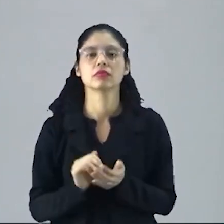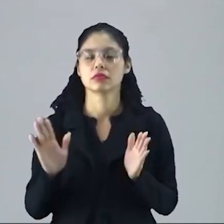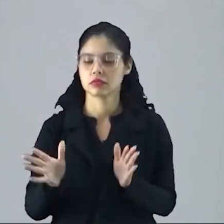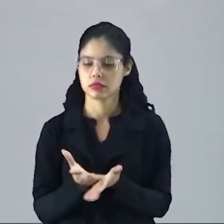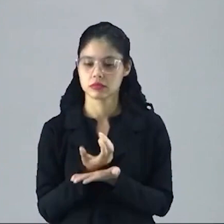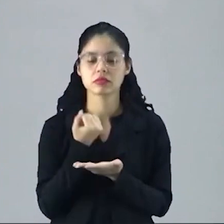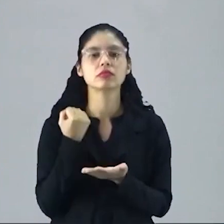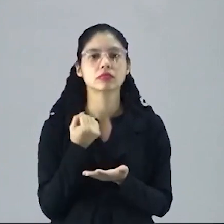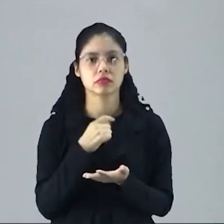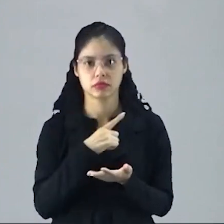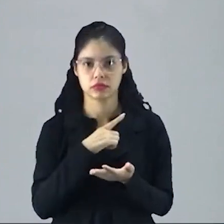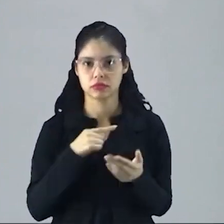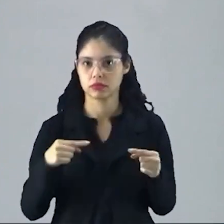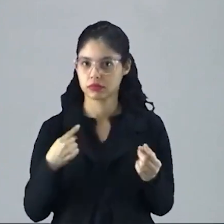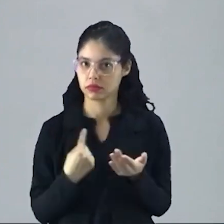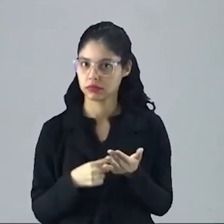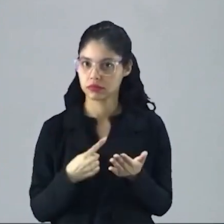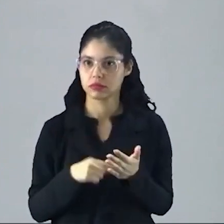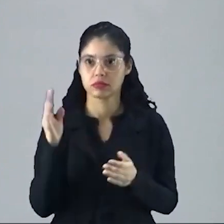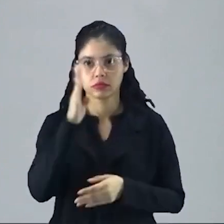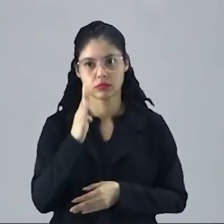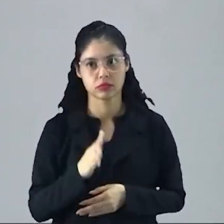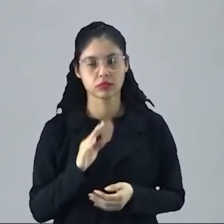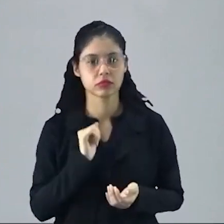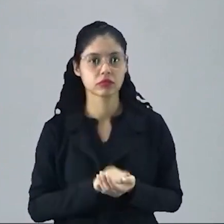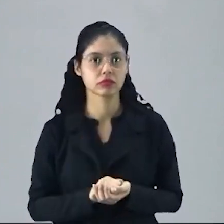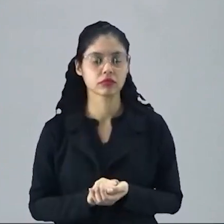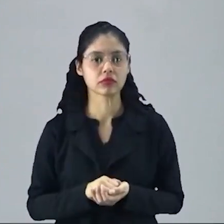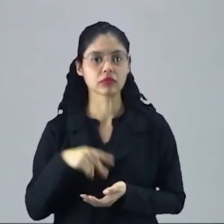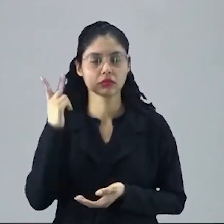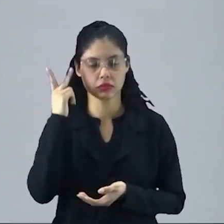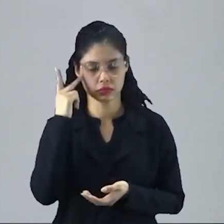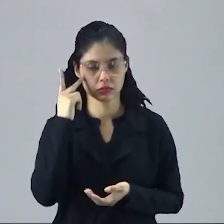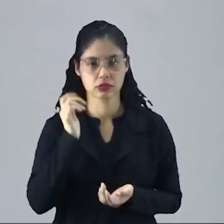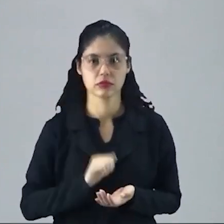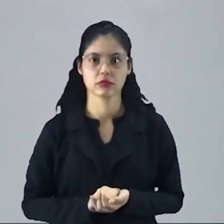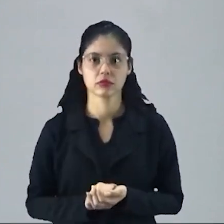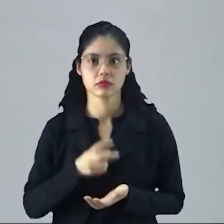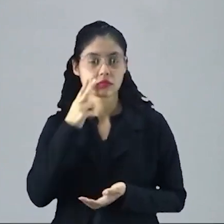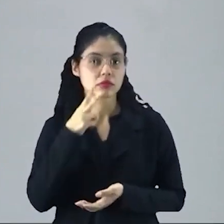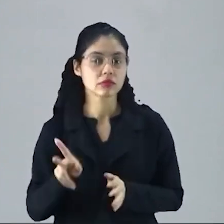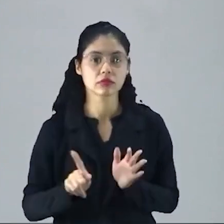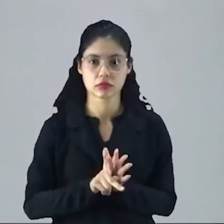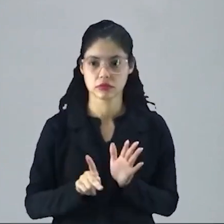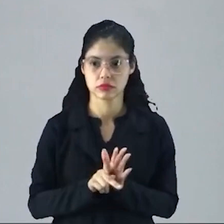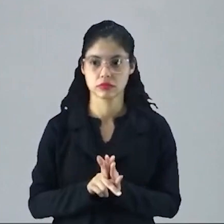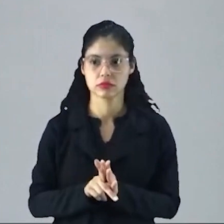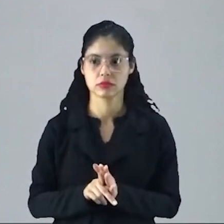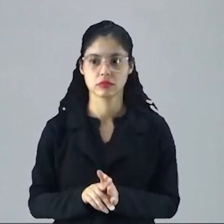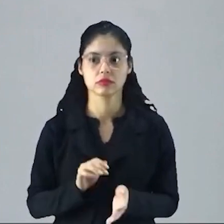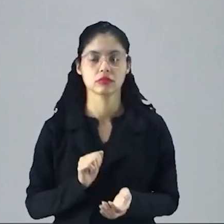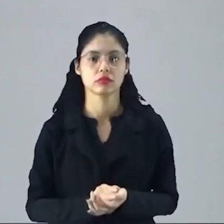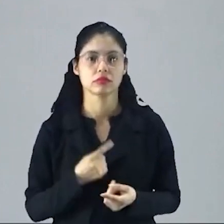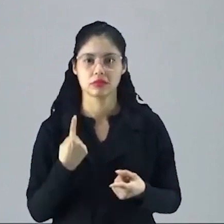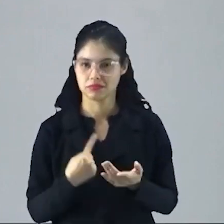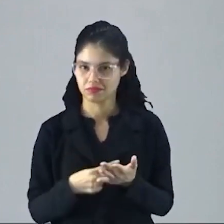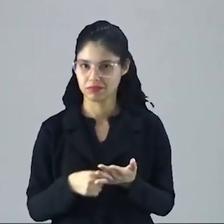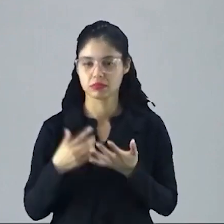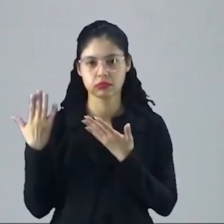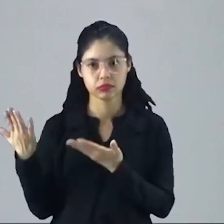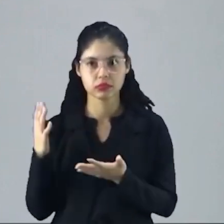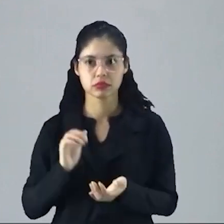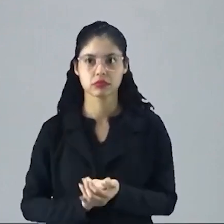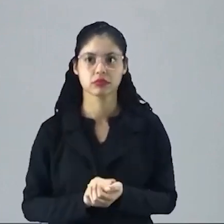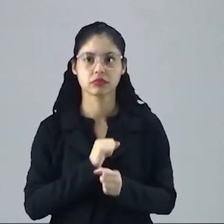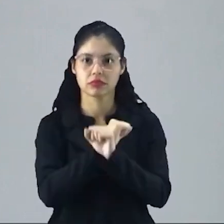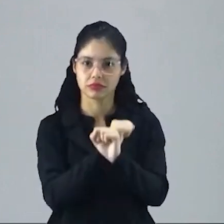posses, né? Uma família que tinha condições financeiras no Brasil, no interior de São Paulo. Então ela via justamente essa condição da negra,